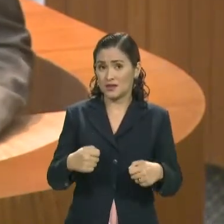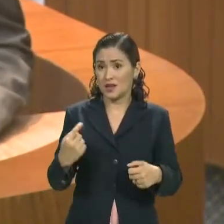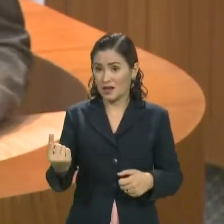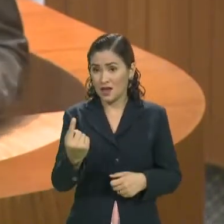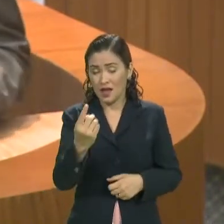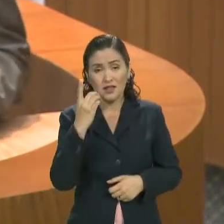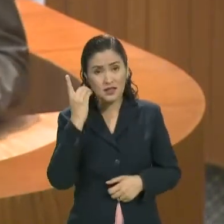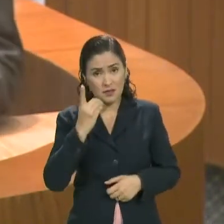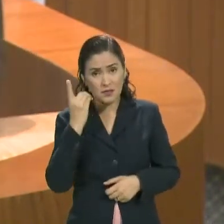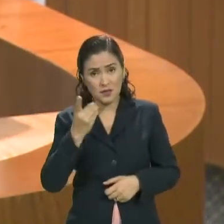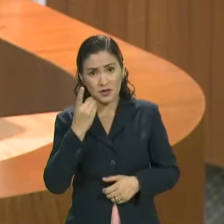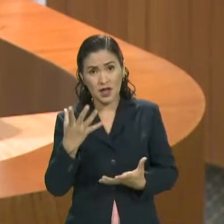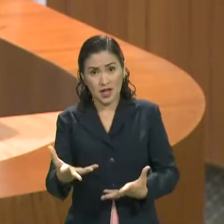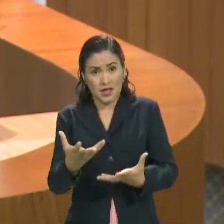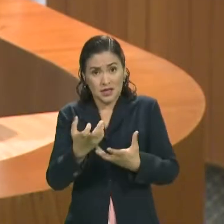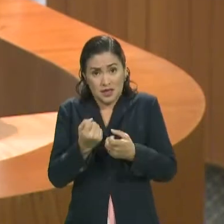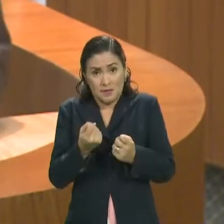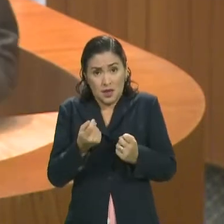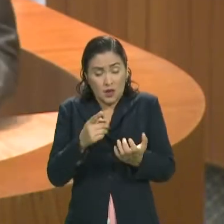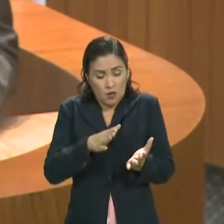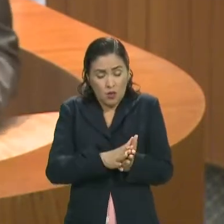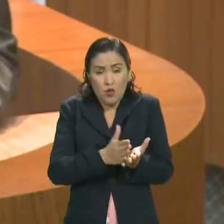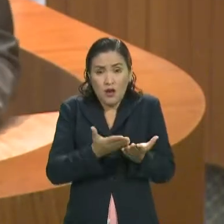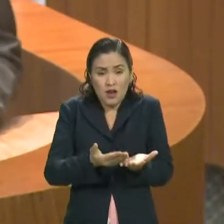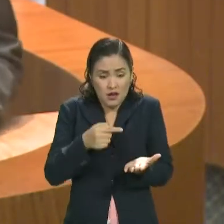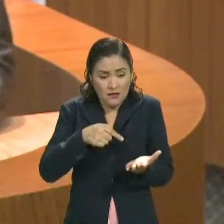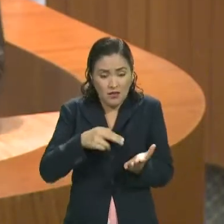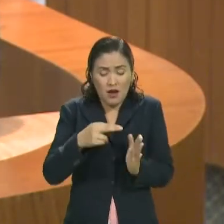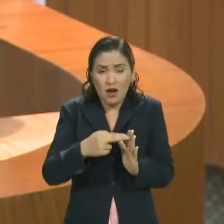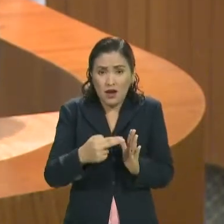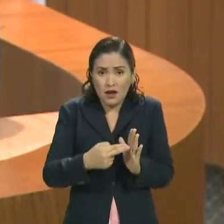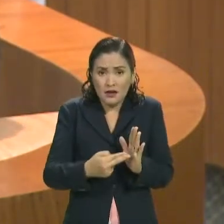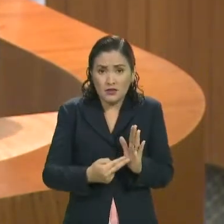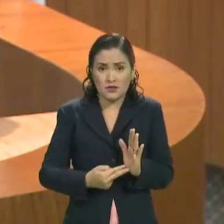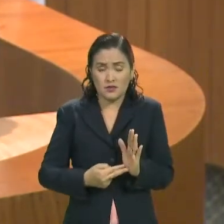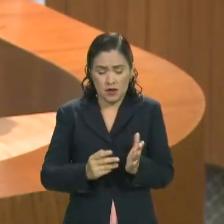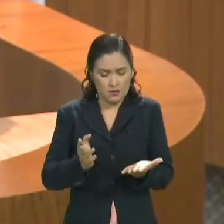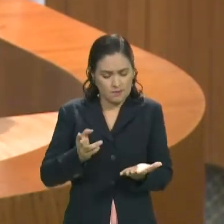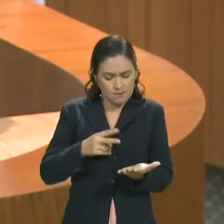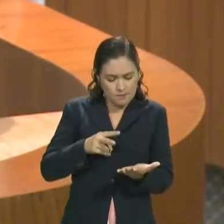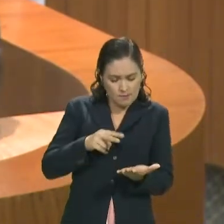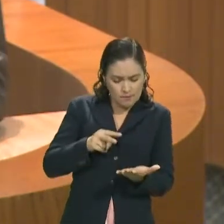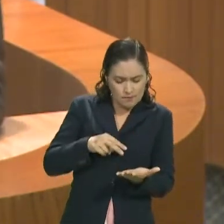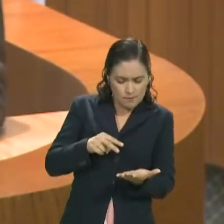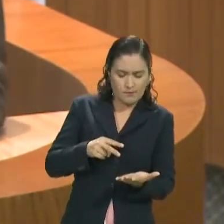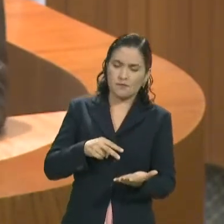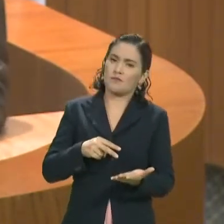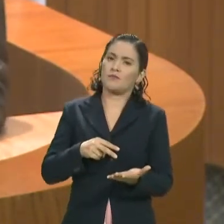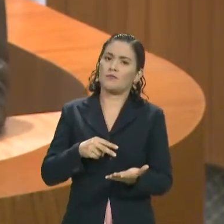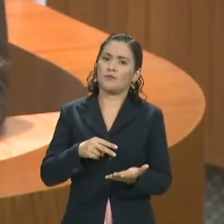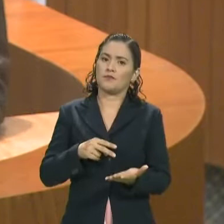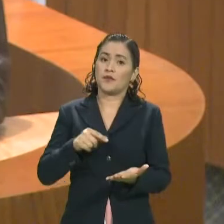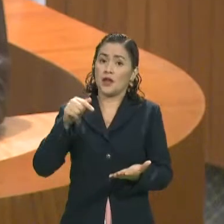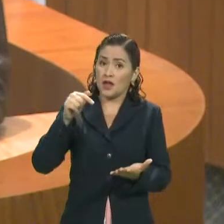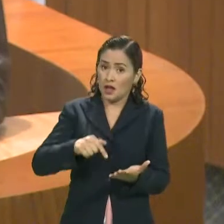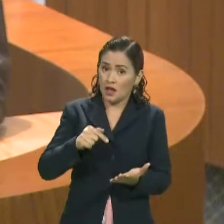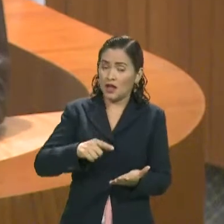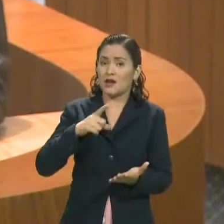porque é do regimento interno que nós podemos nos valer para poder